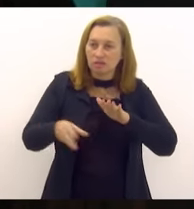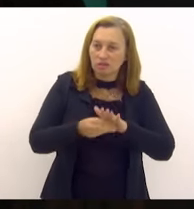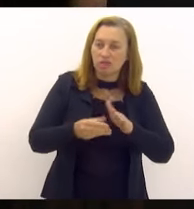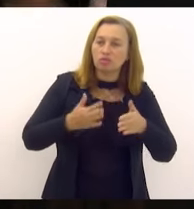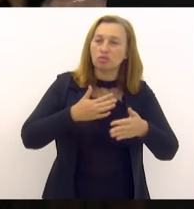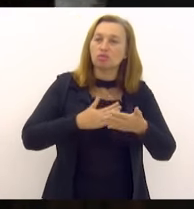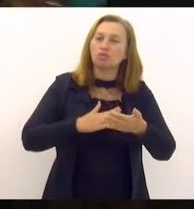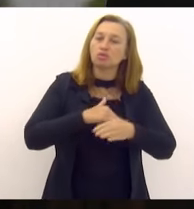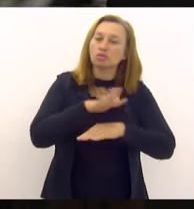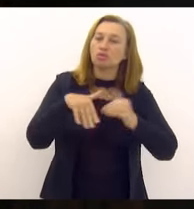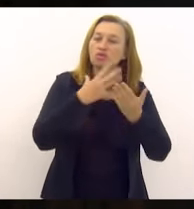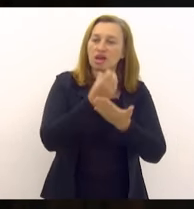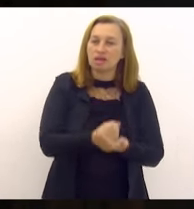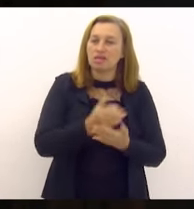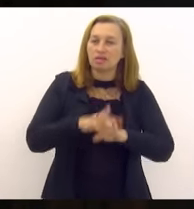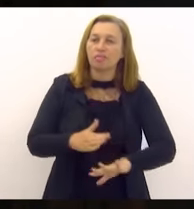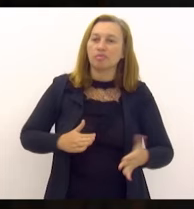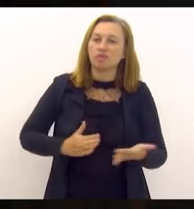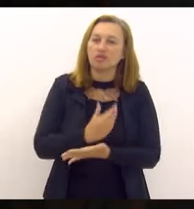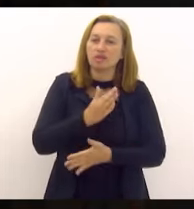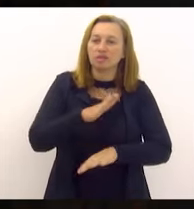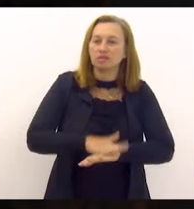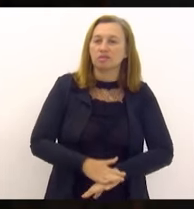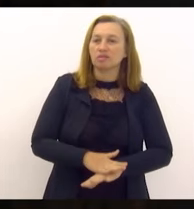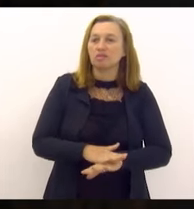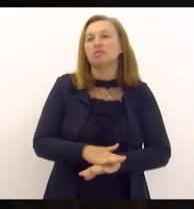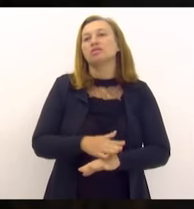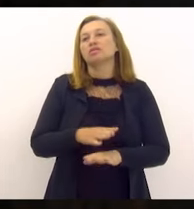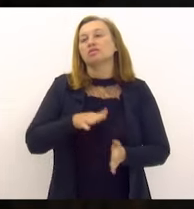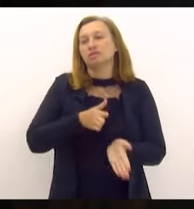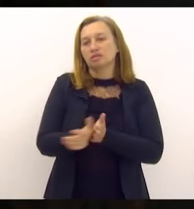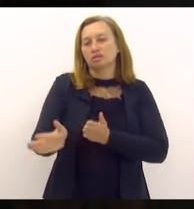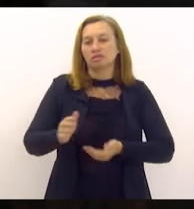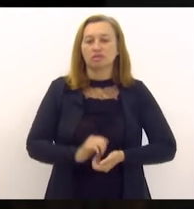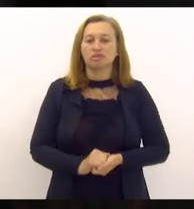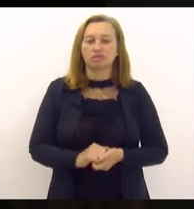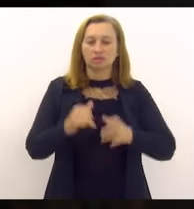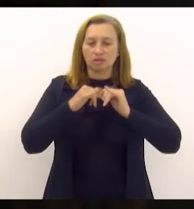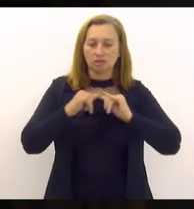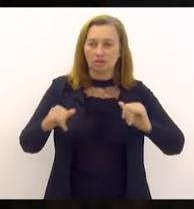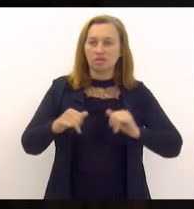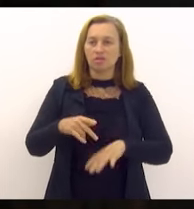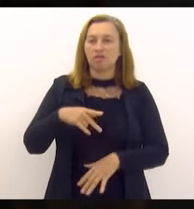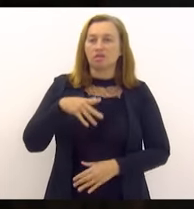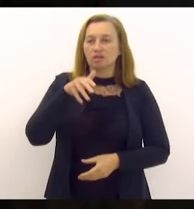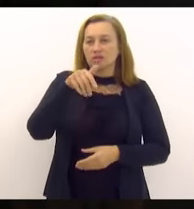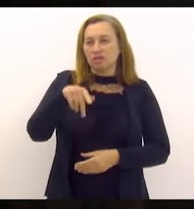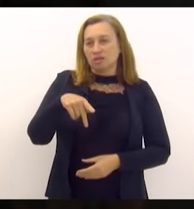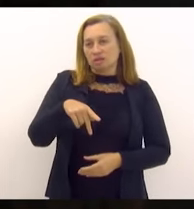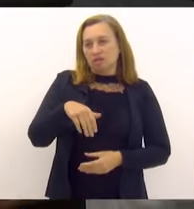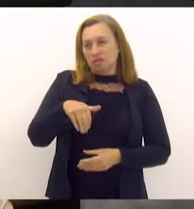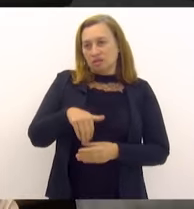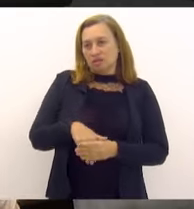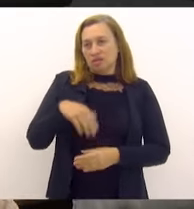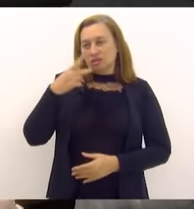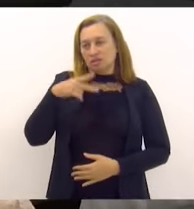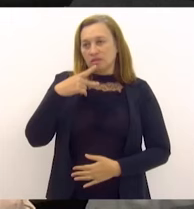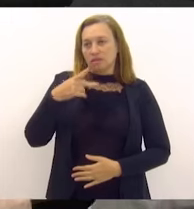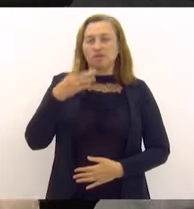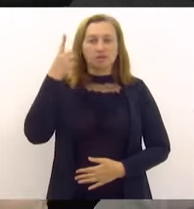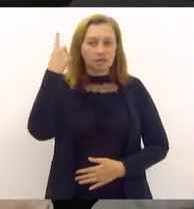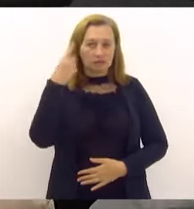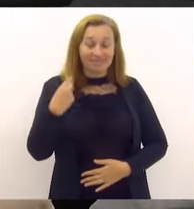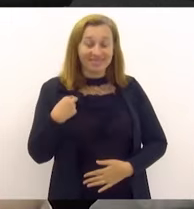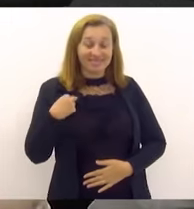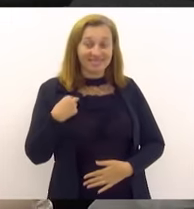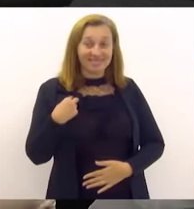Senhores que aprovam, permaneçam como estão. Aprovado, vai autógrafo. Declaração de voto, deputada Dani Monteiro. Senhor presidente,